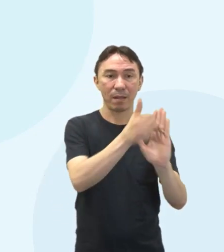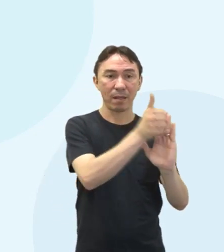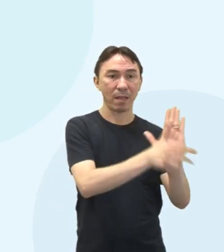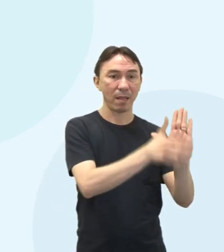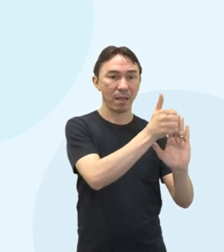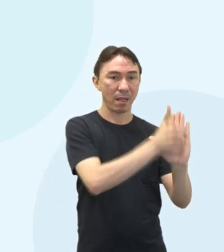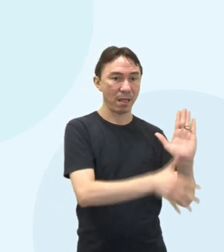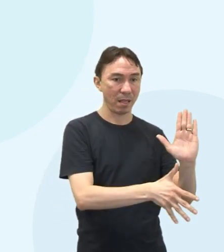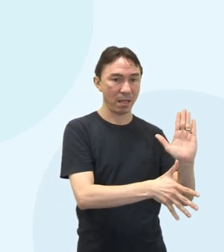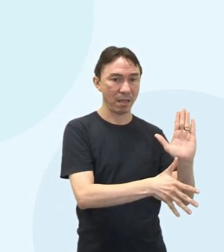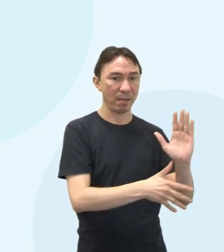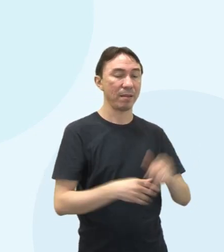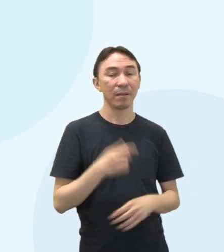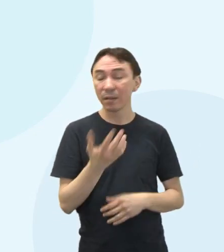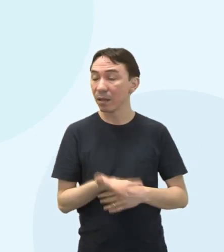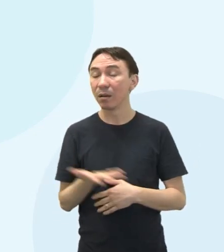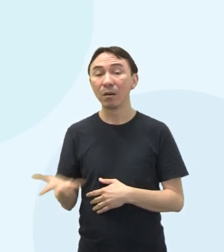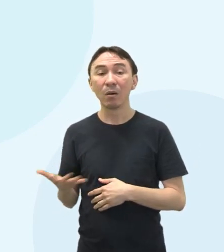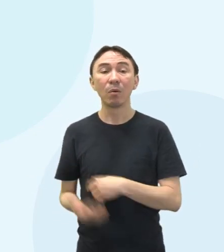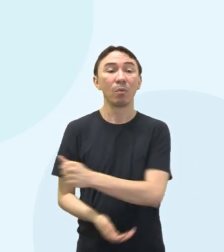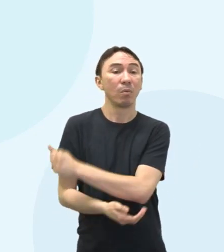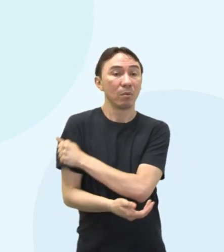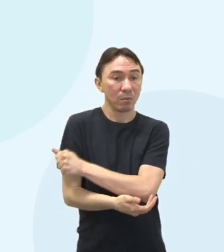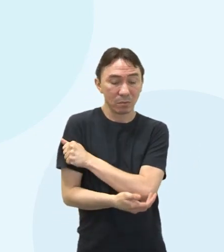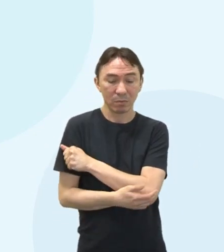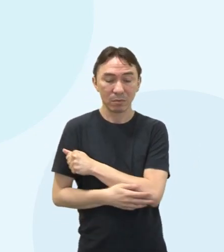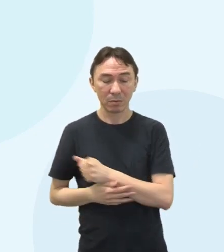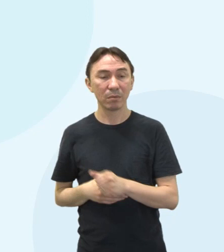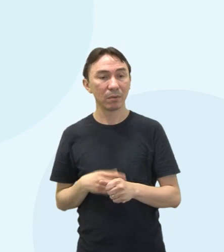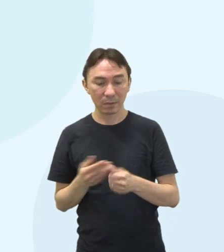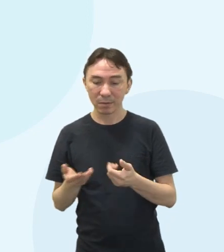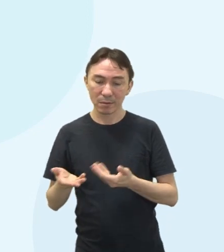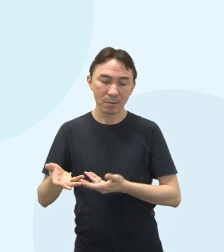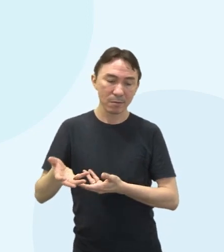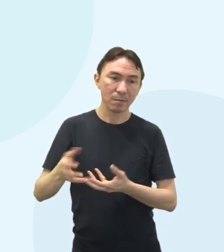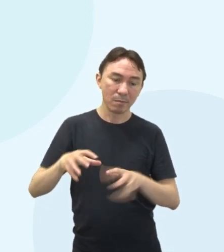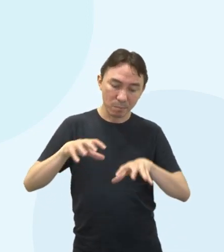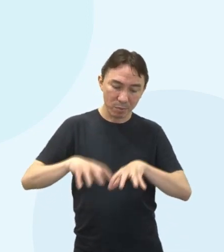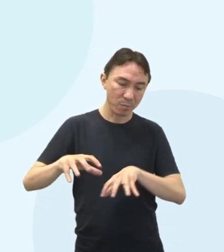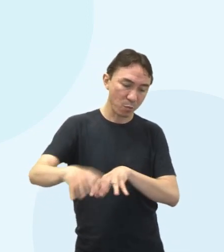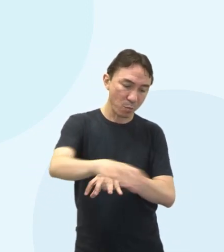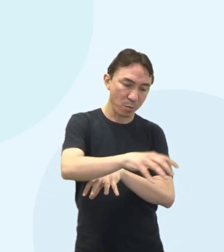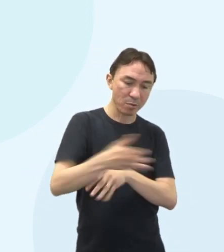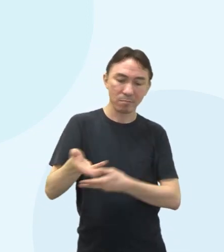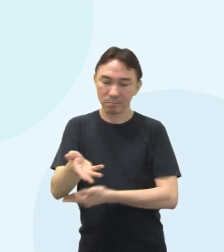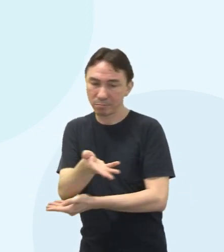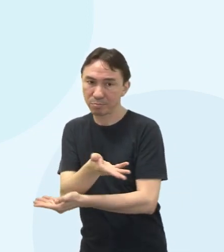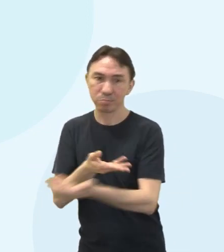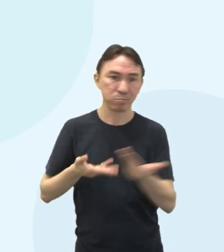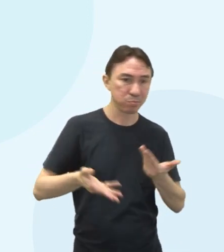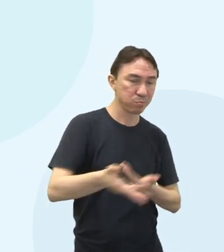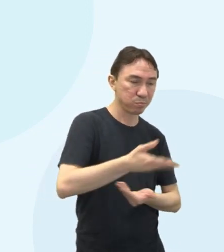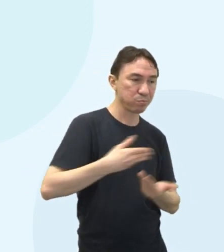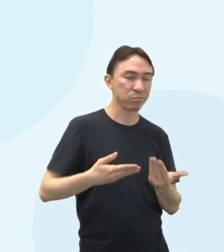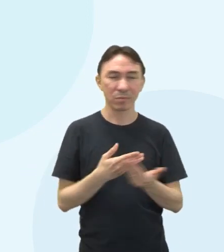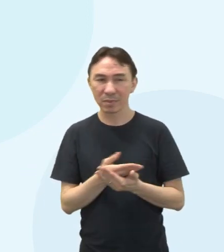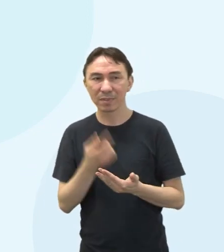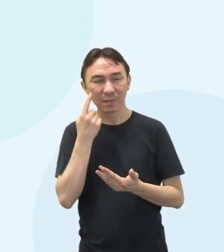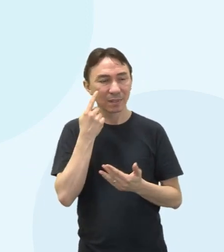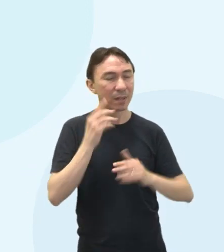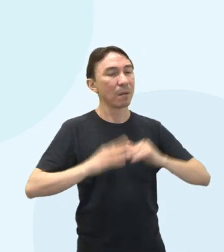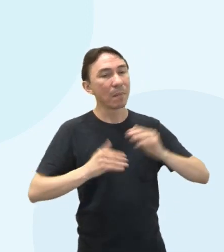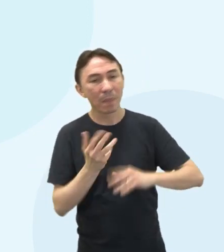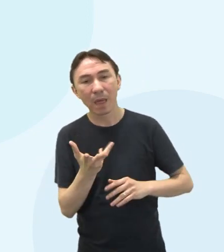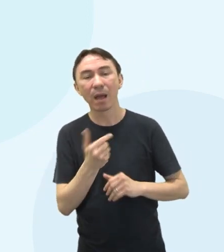alunos participem desse dessa rotação aí de Estações né Cada habilidade número